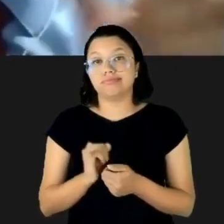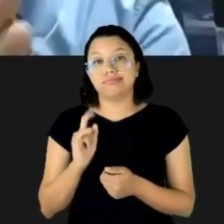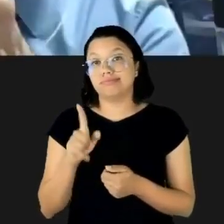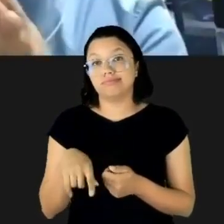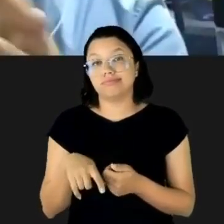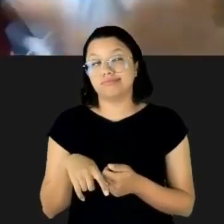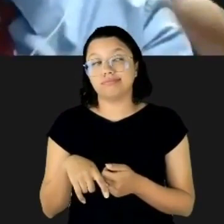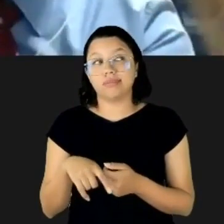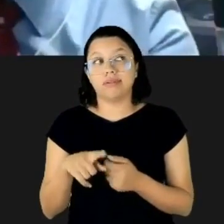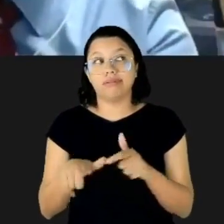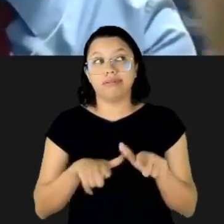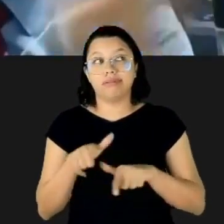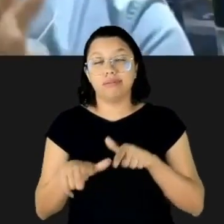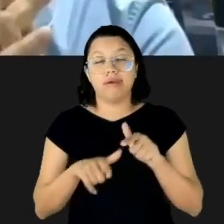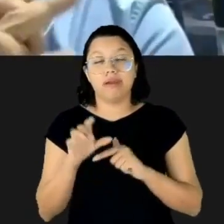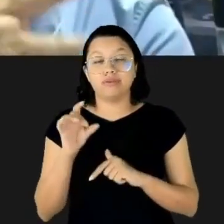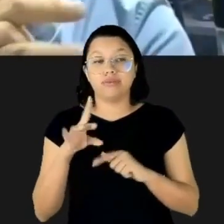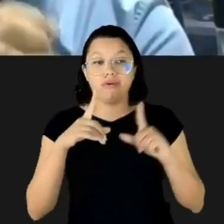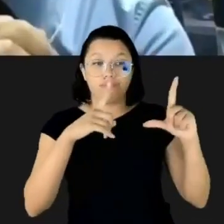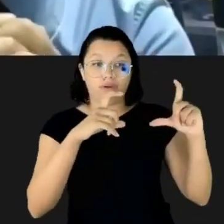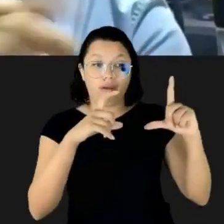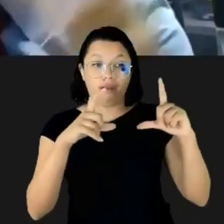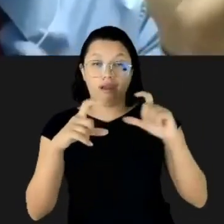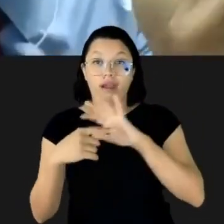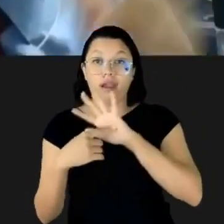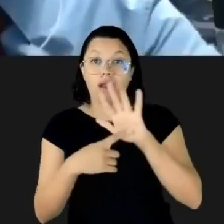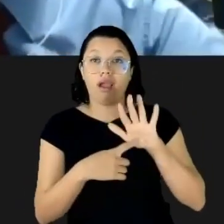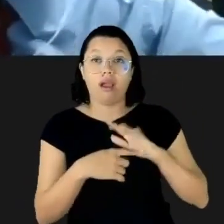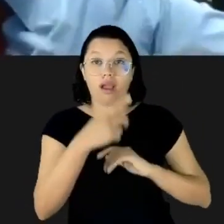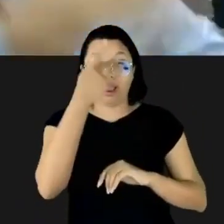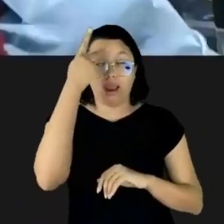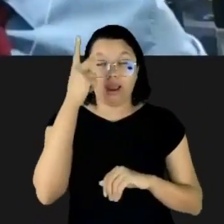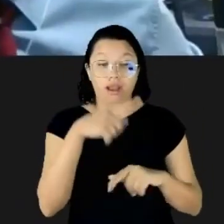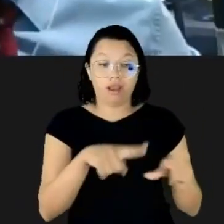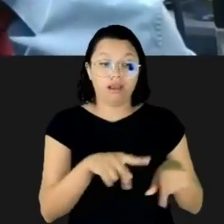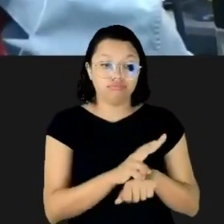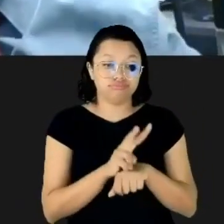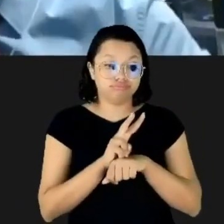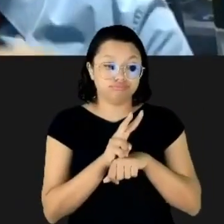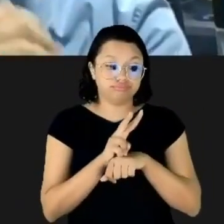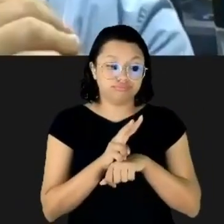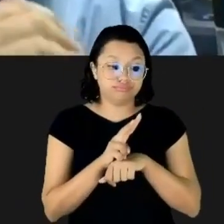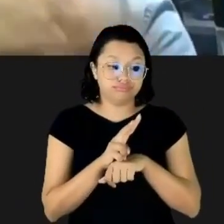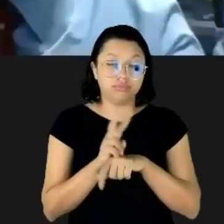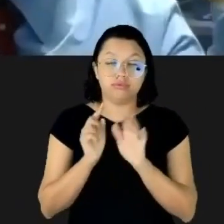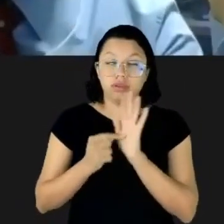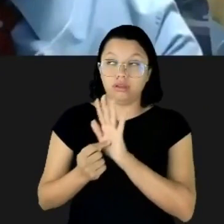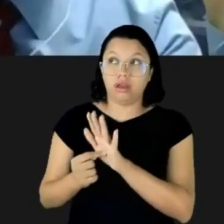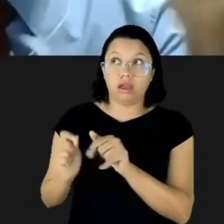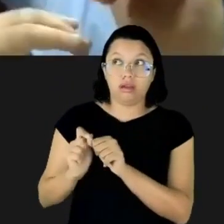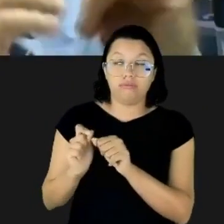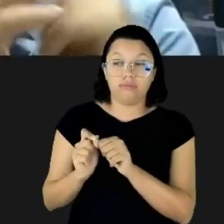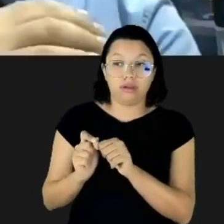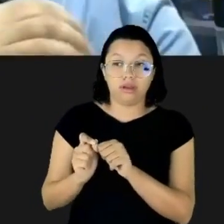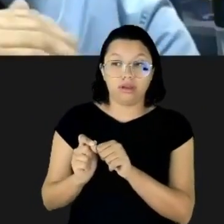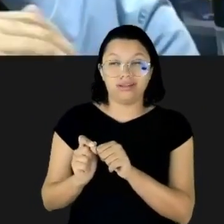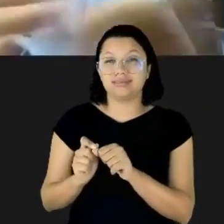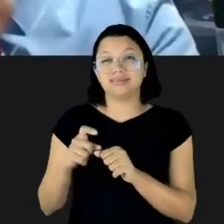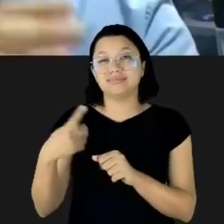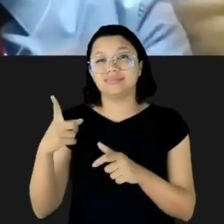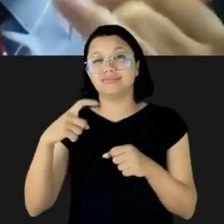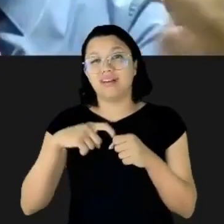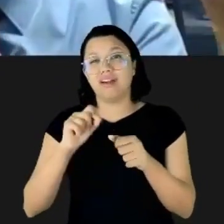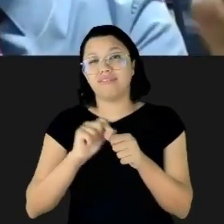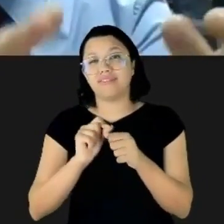fotografia ali para mostrar para o corredor que está tudo certo e o corredor vai embora você volta a fazer tudo aquilo que não dava certo